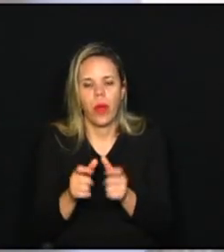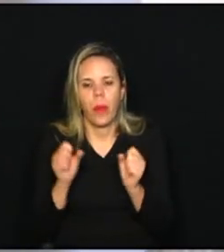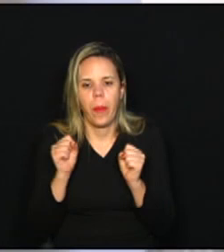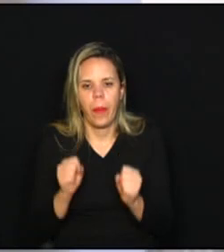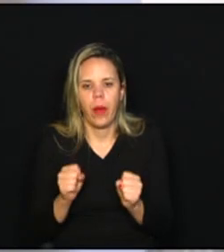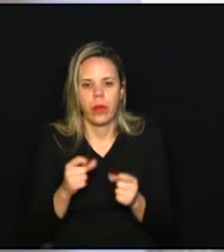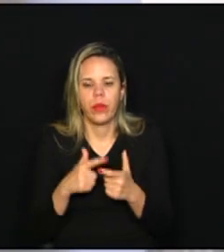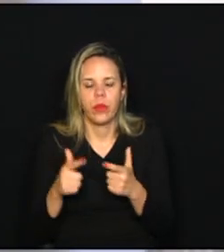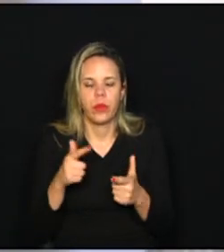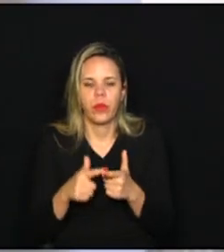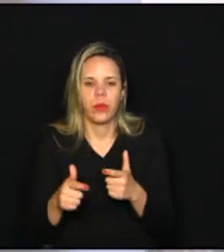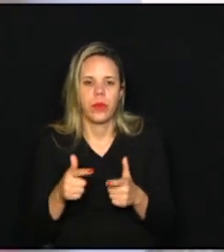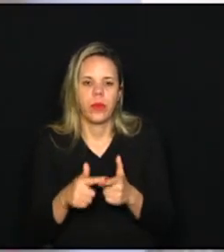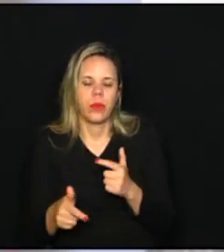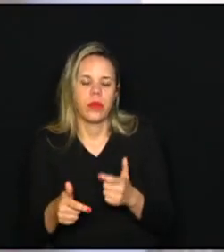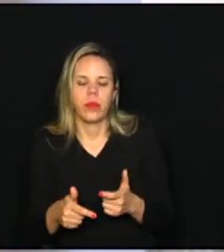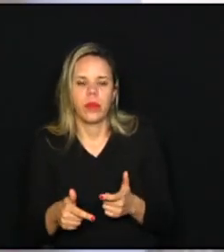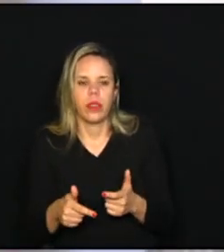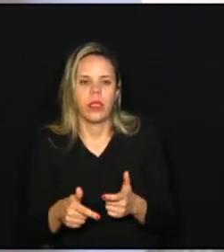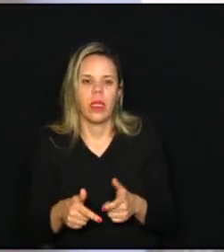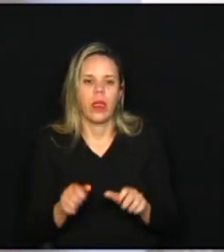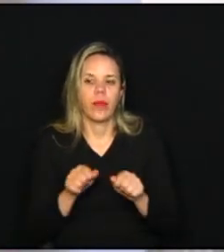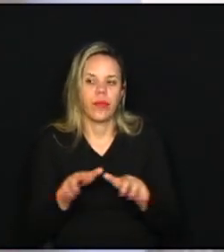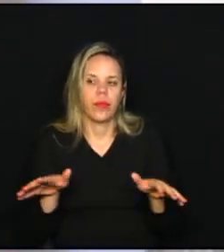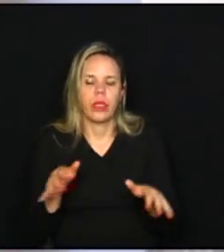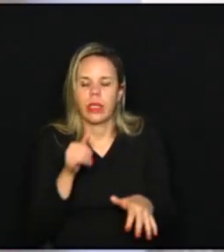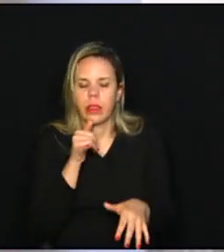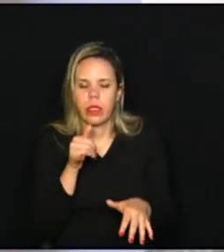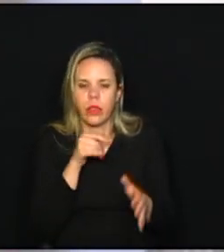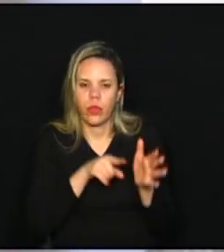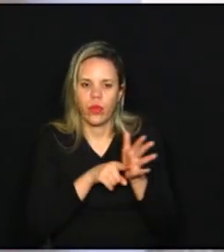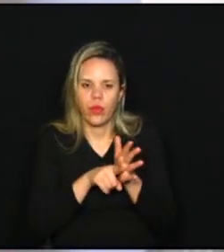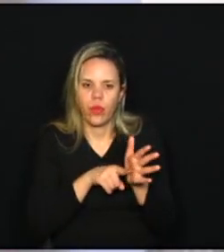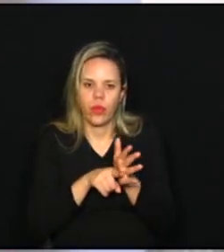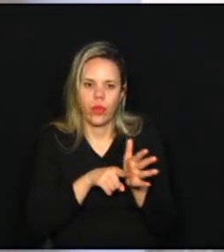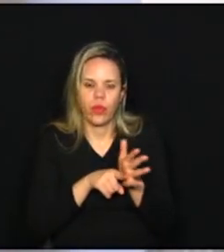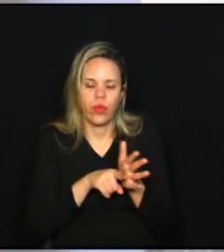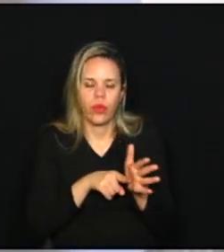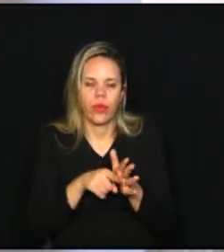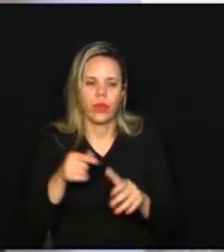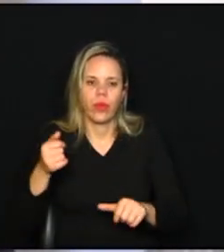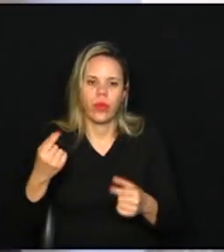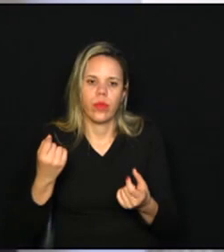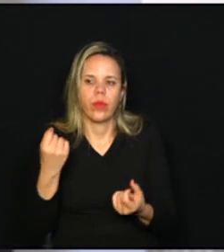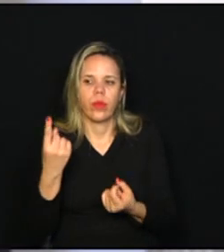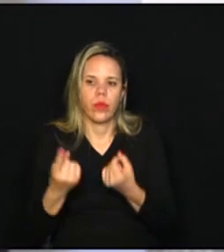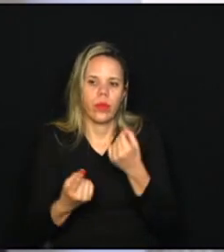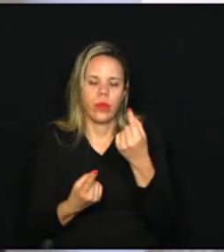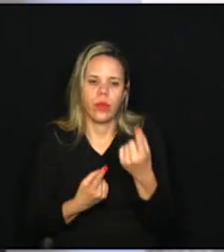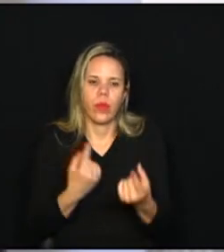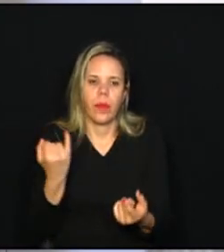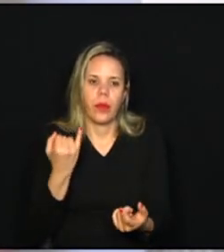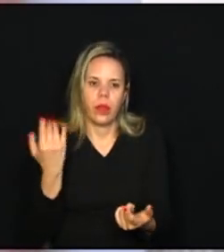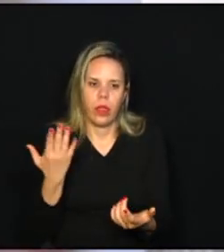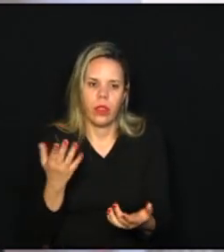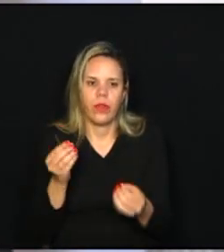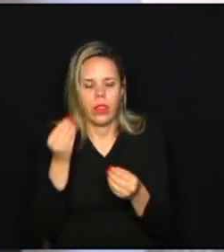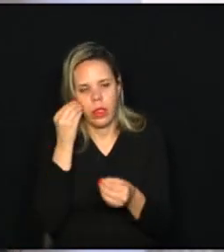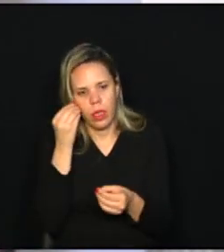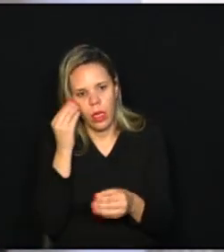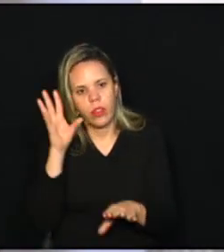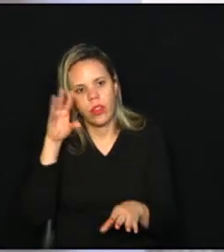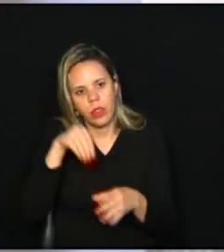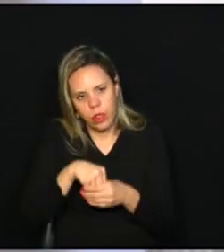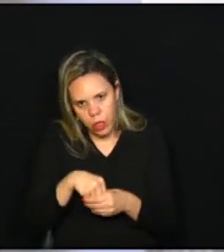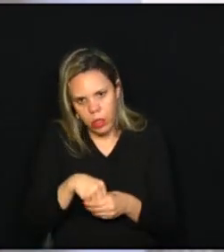uma aleatoriedade, que em princípio para alguns tipos de estudo a aleatoriedade ela pode ser importante, ela pode estar dentro